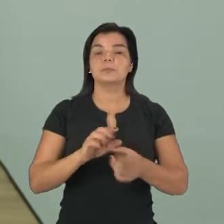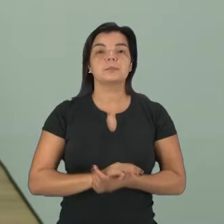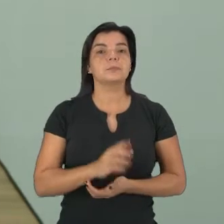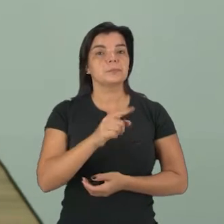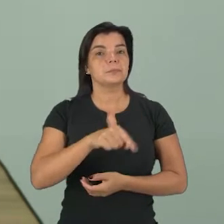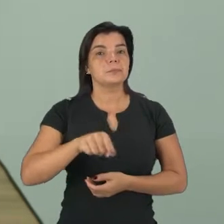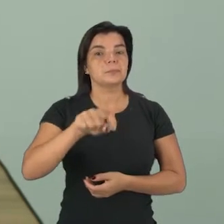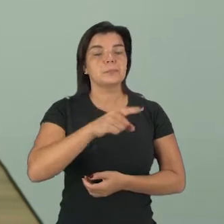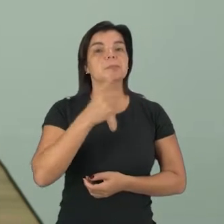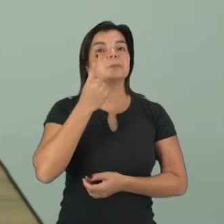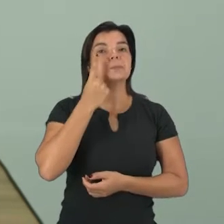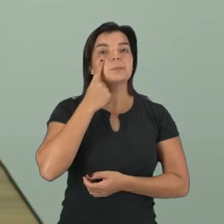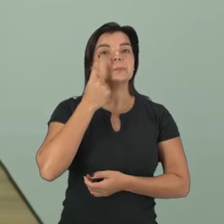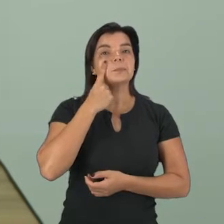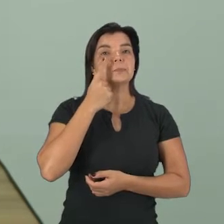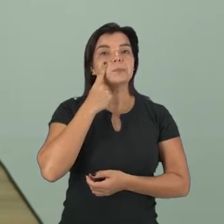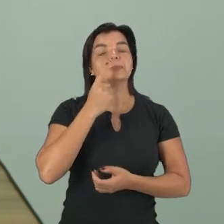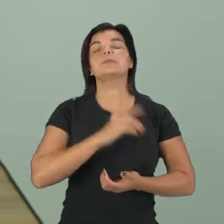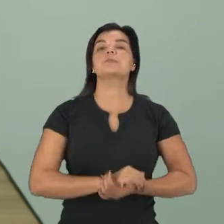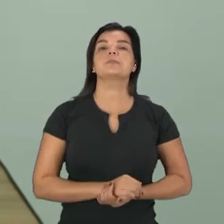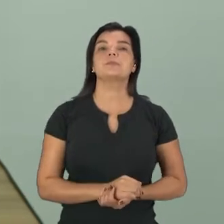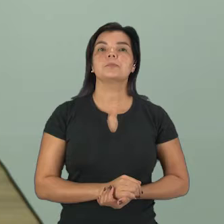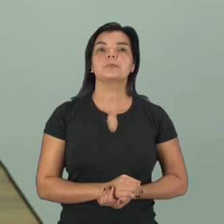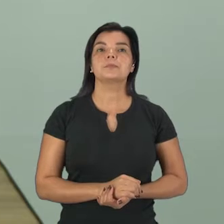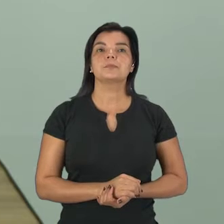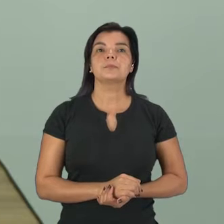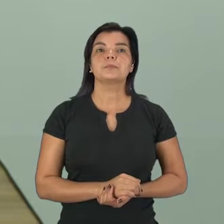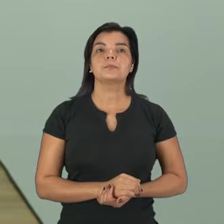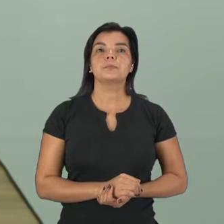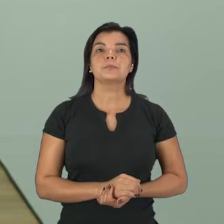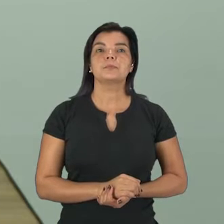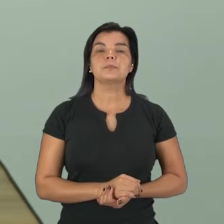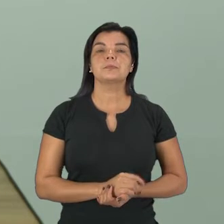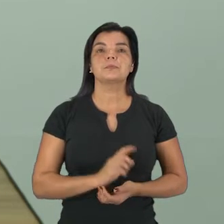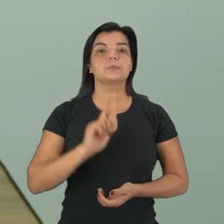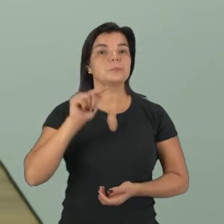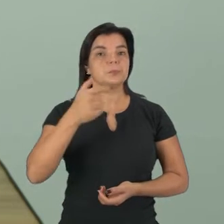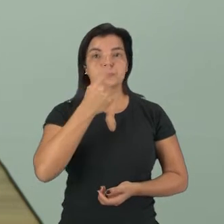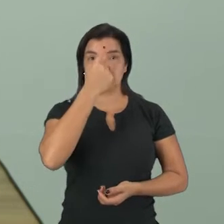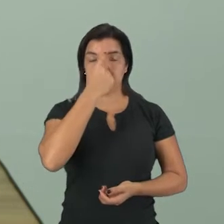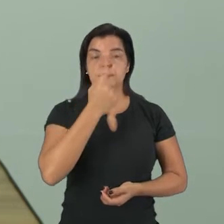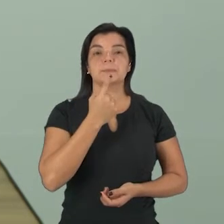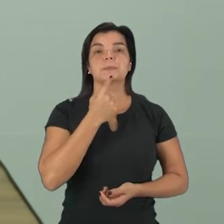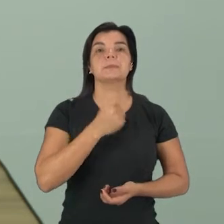que você olhe para essa outra imagem.